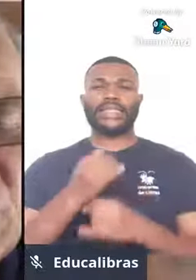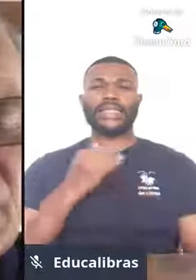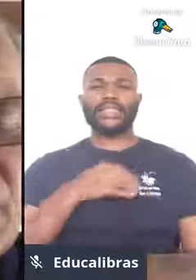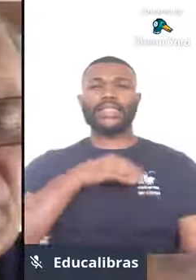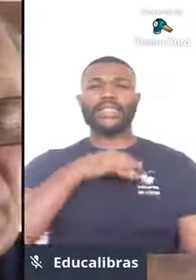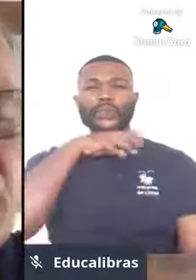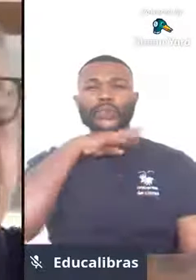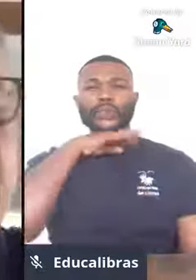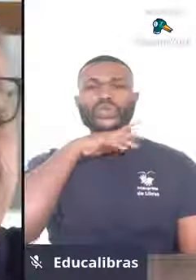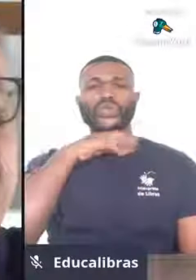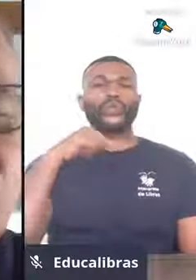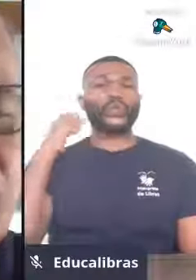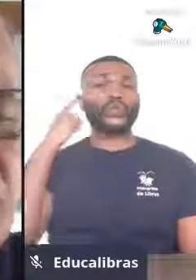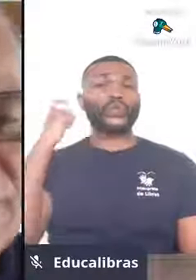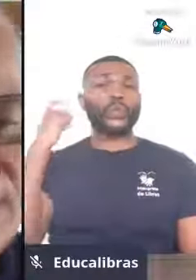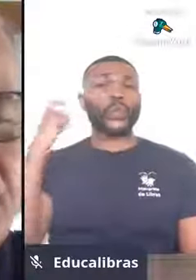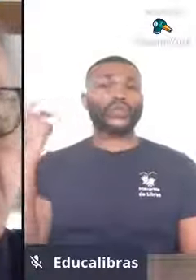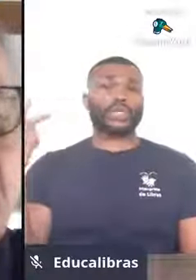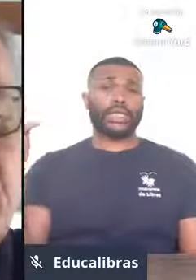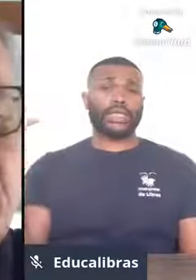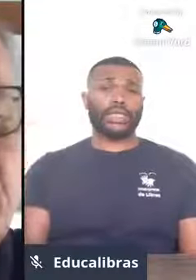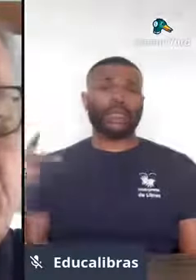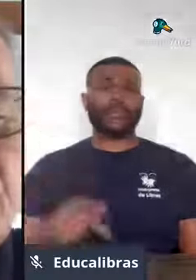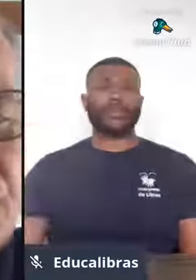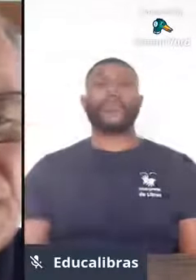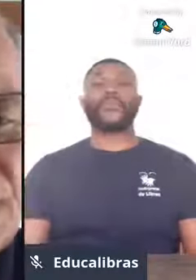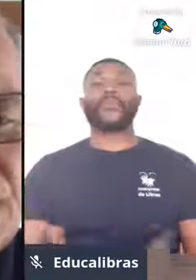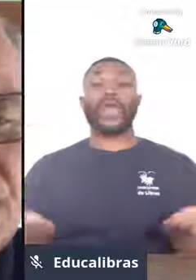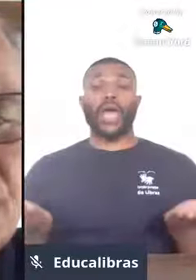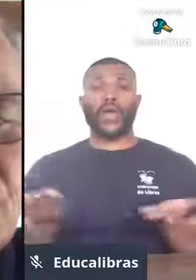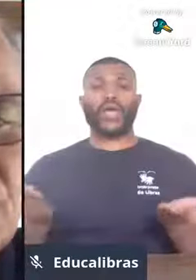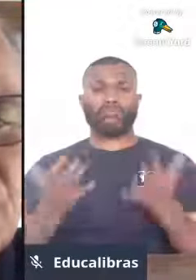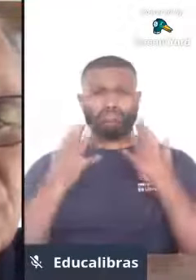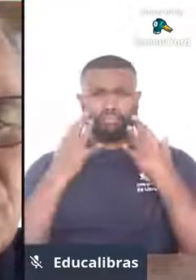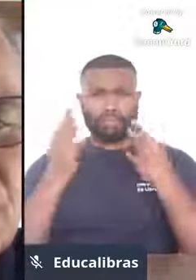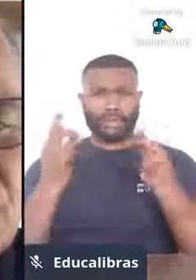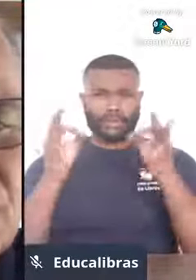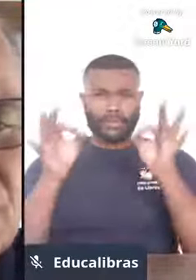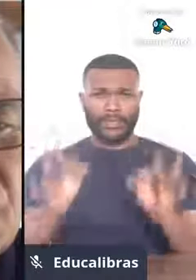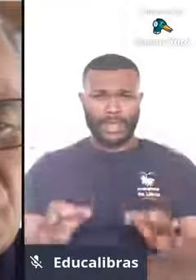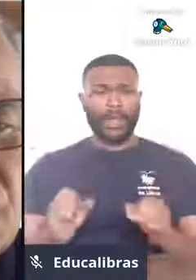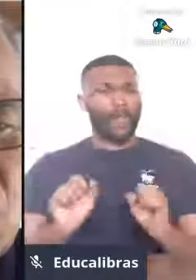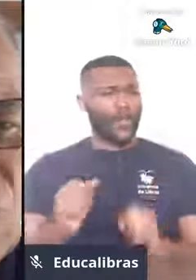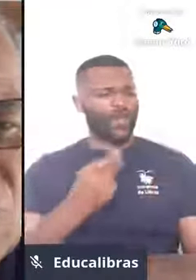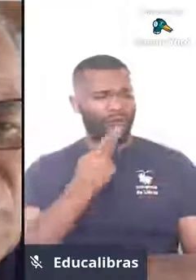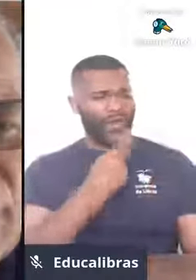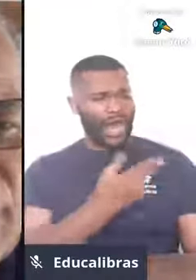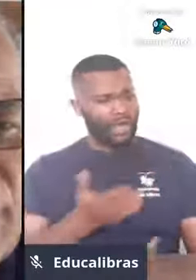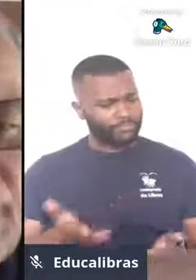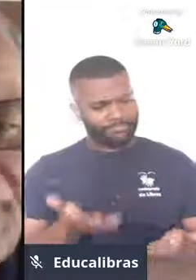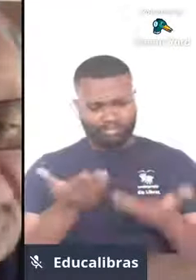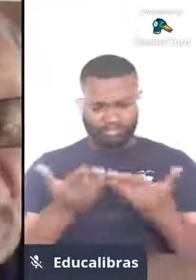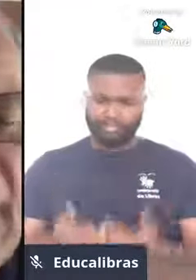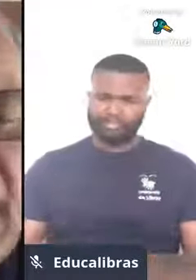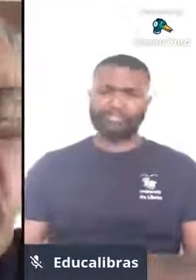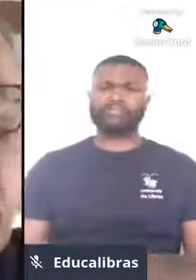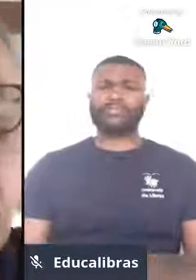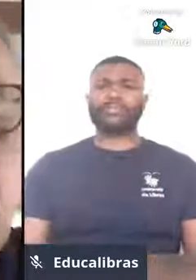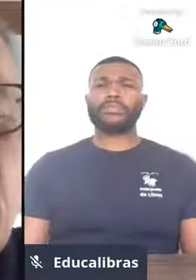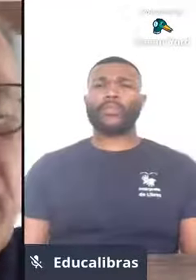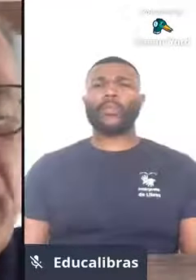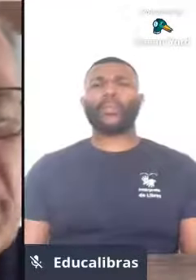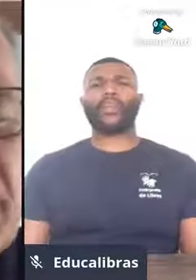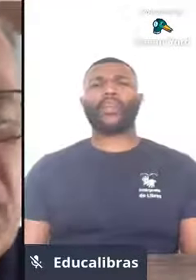O seu também estava, mas agora eu estou te ouvindo. Então pode ir você, vai você.